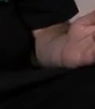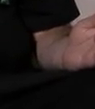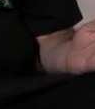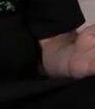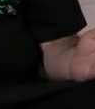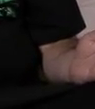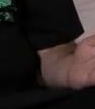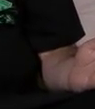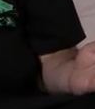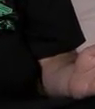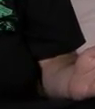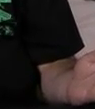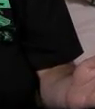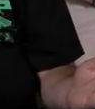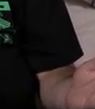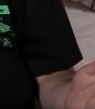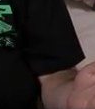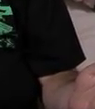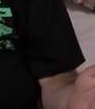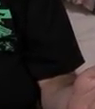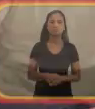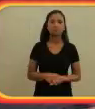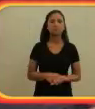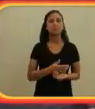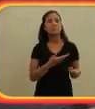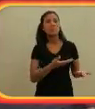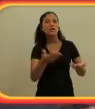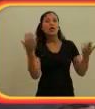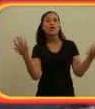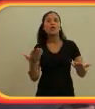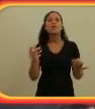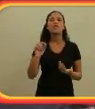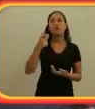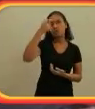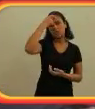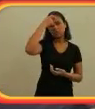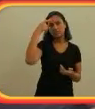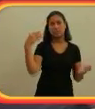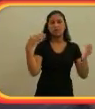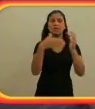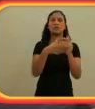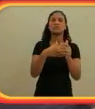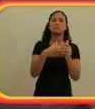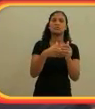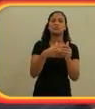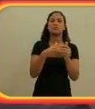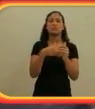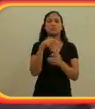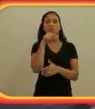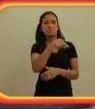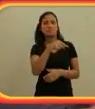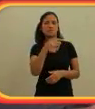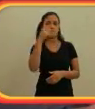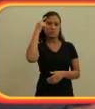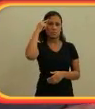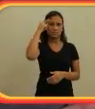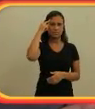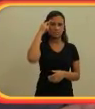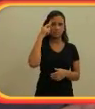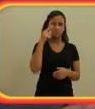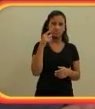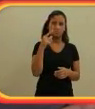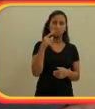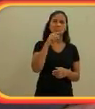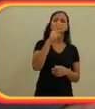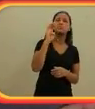cruzadas, palma das mãos voltadas para cima e olhos fechados. Leva agora a consciência até o topo da sua cabeça, bem no centro.